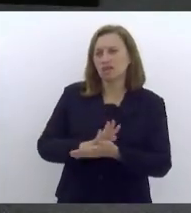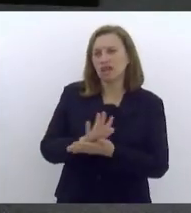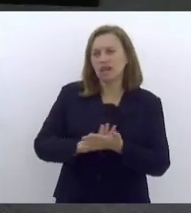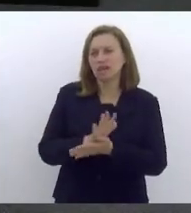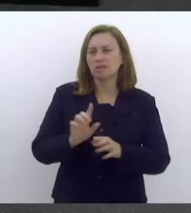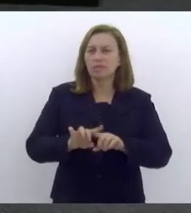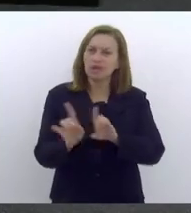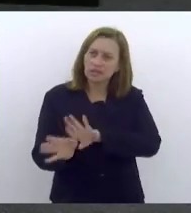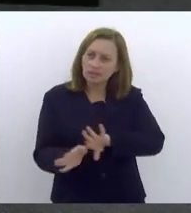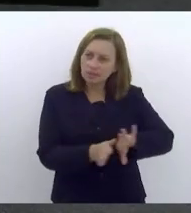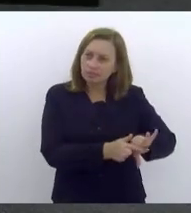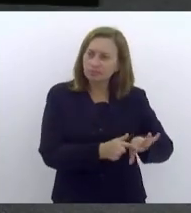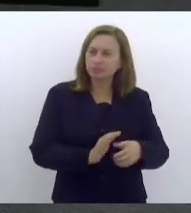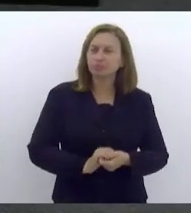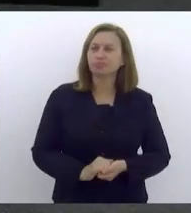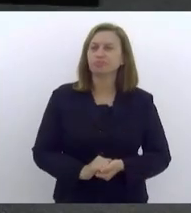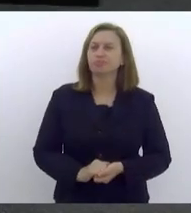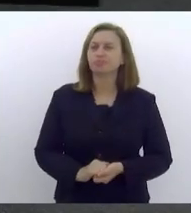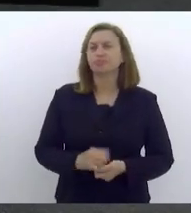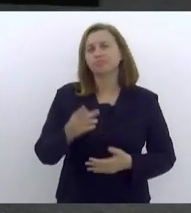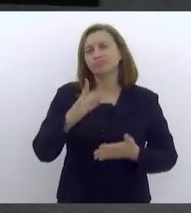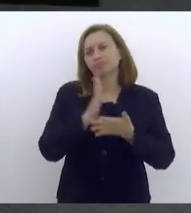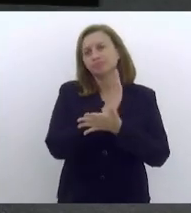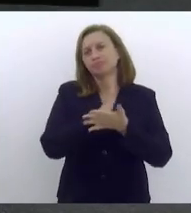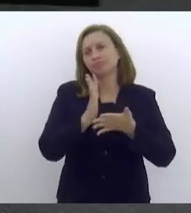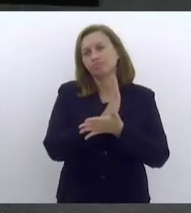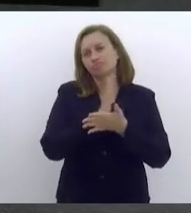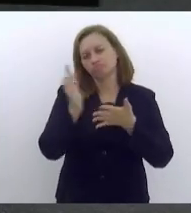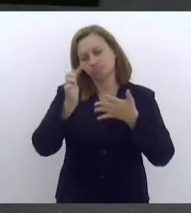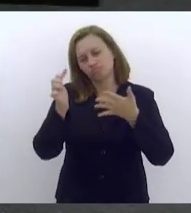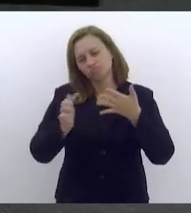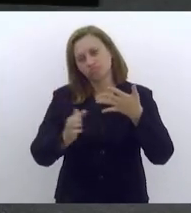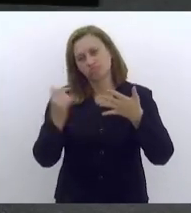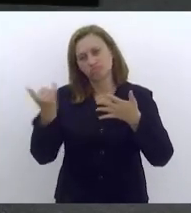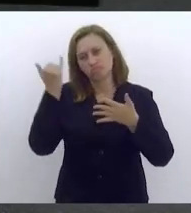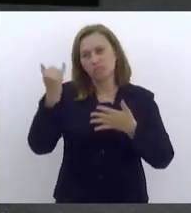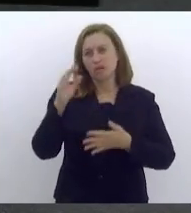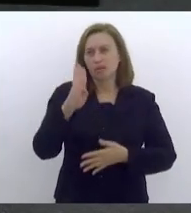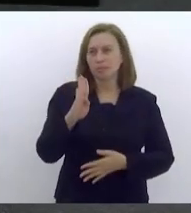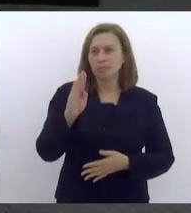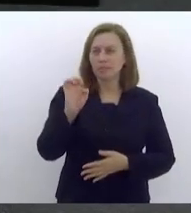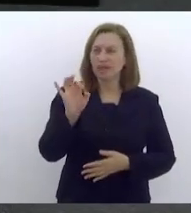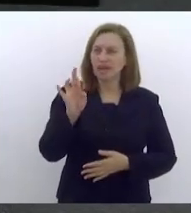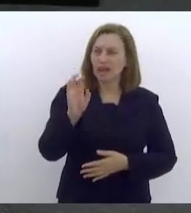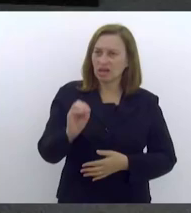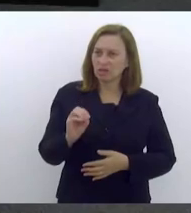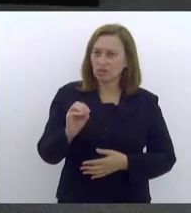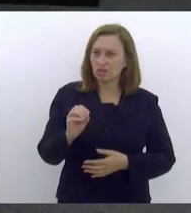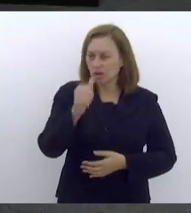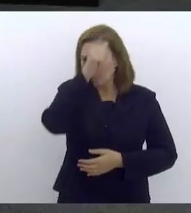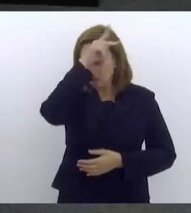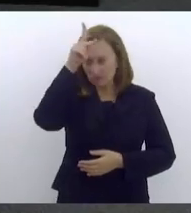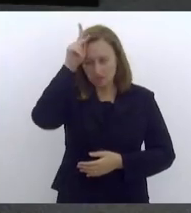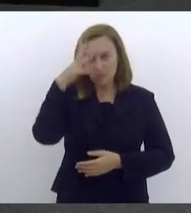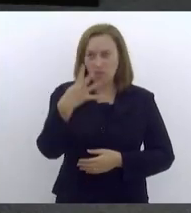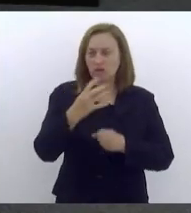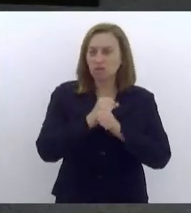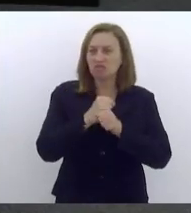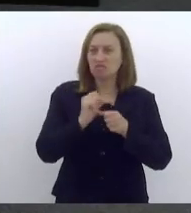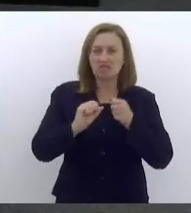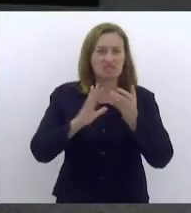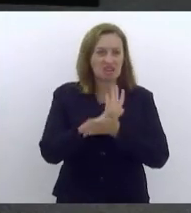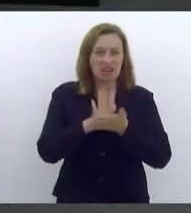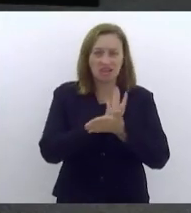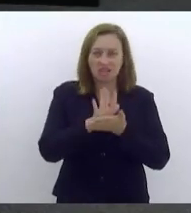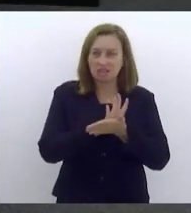ninguém. Eu queria só apontar algumas questões que são importantes. O Bernardo Rossi foi prefeito por 4 anos, não fez uma contenção. A